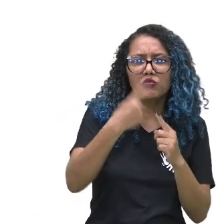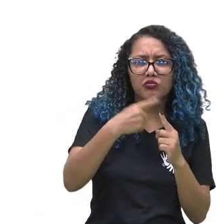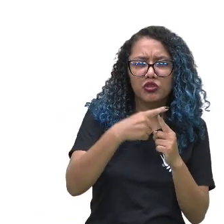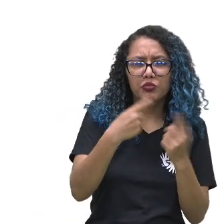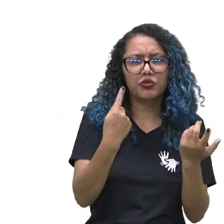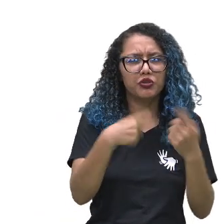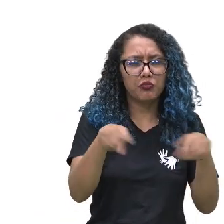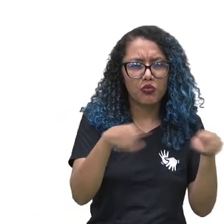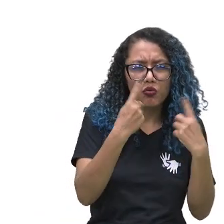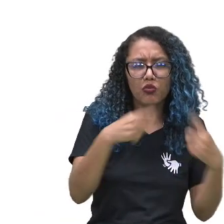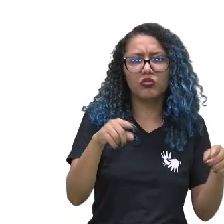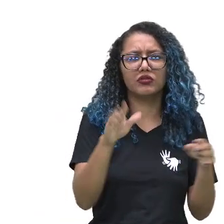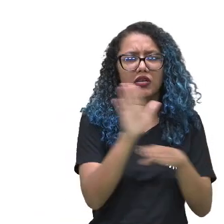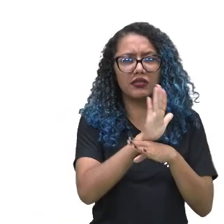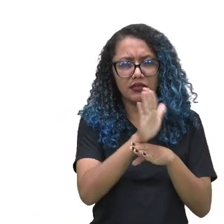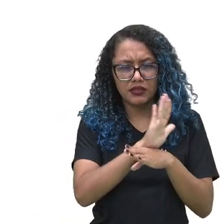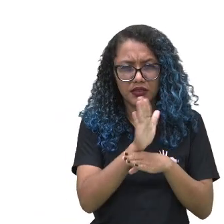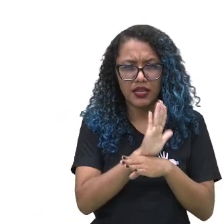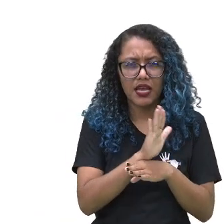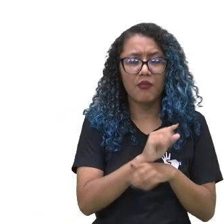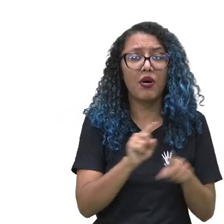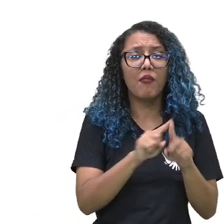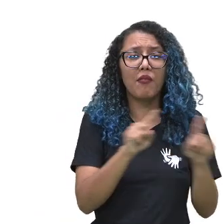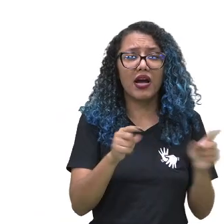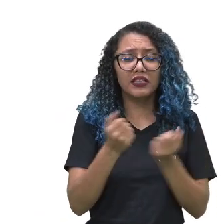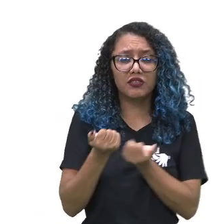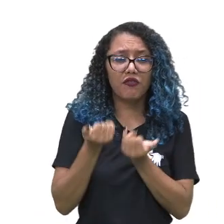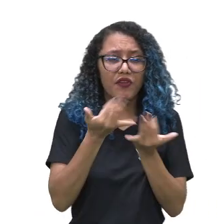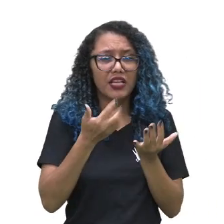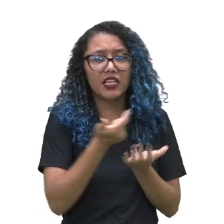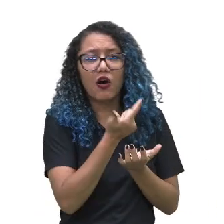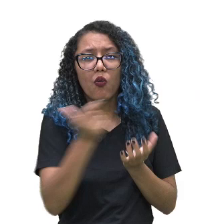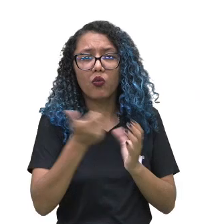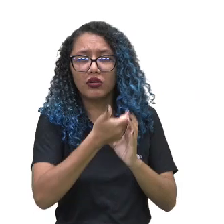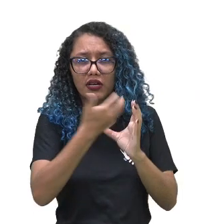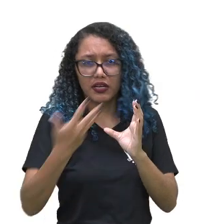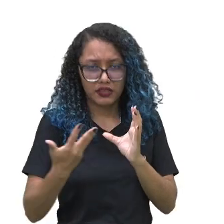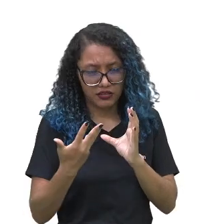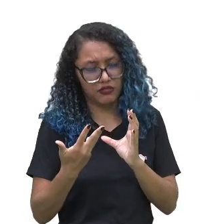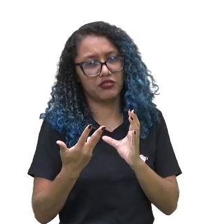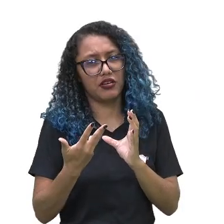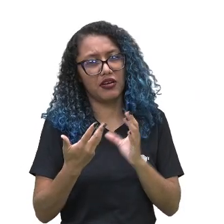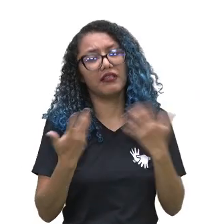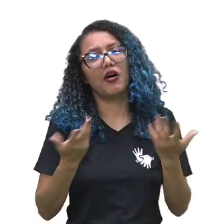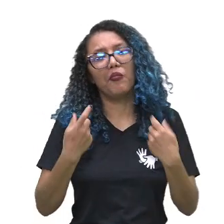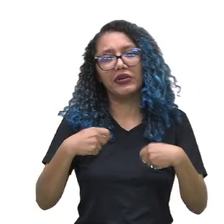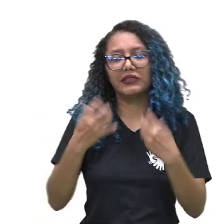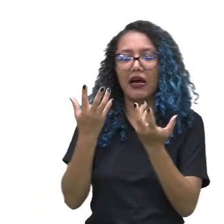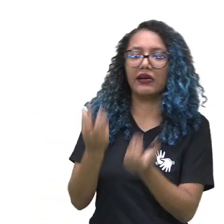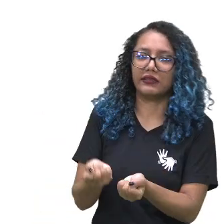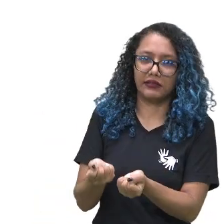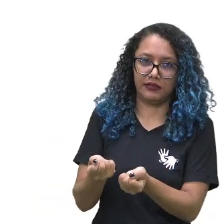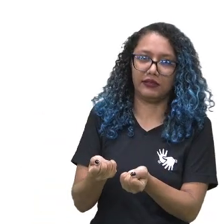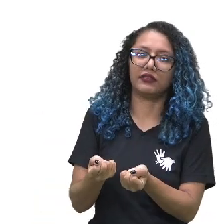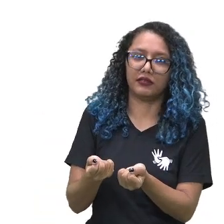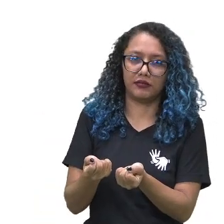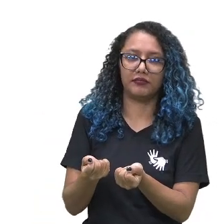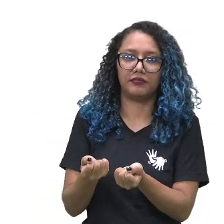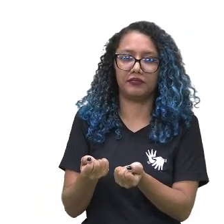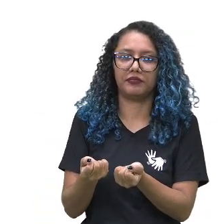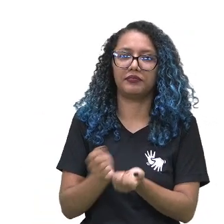cinema, nós queremos esse tipo de... Mas a gente é o que tem, né? Então, nos é oferecido